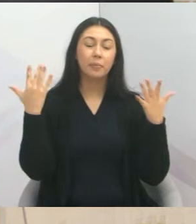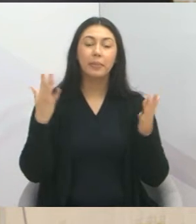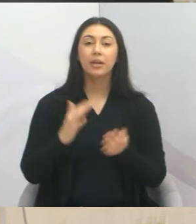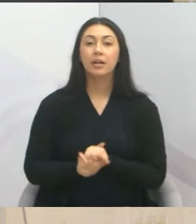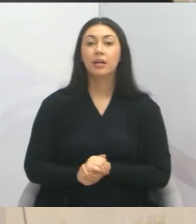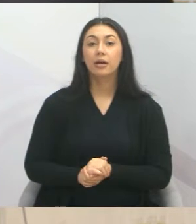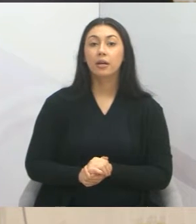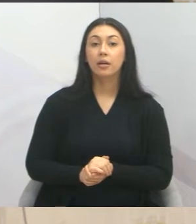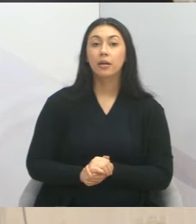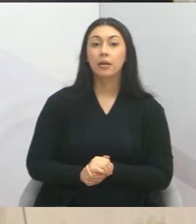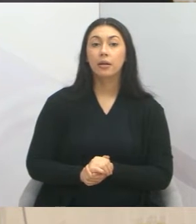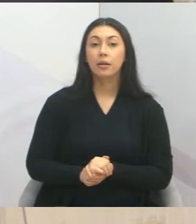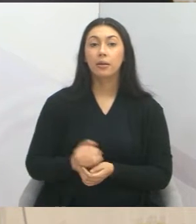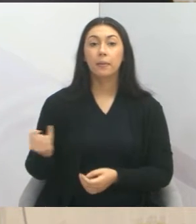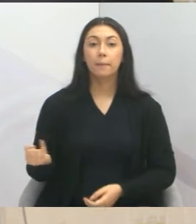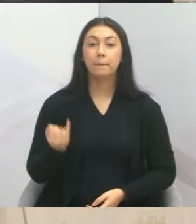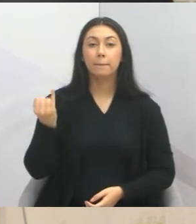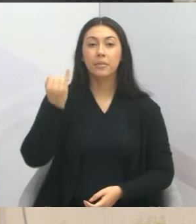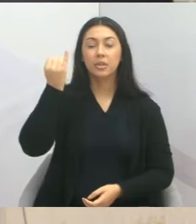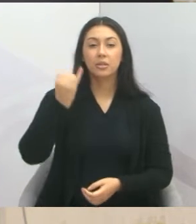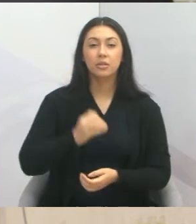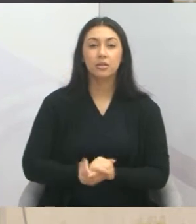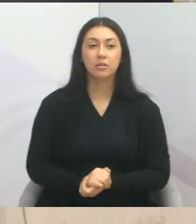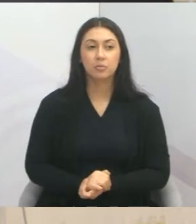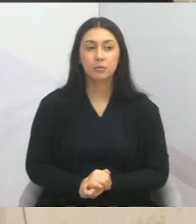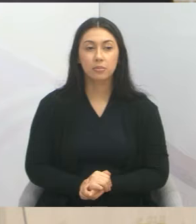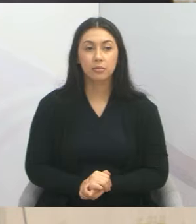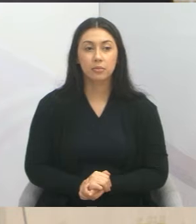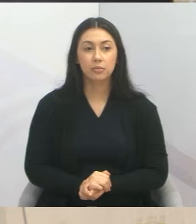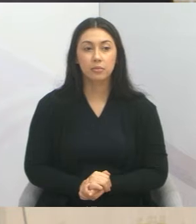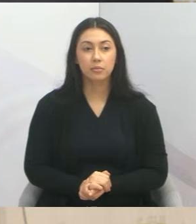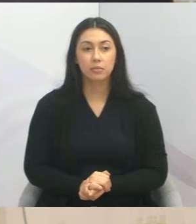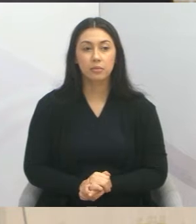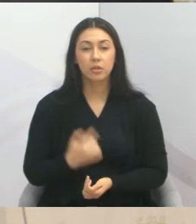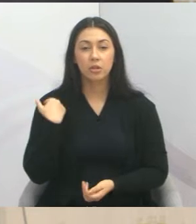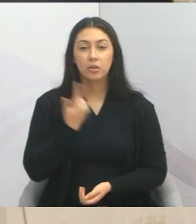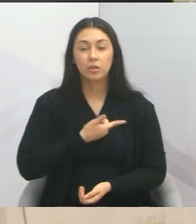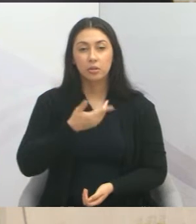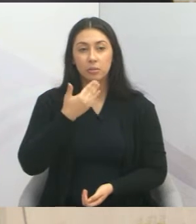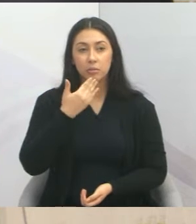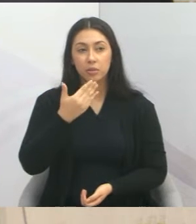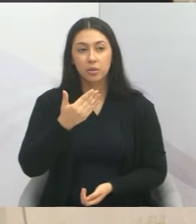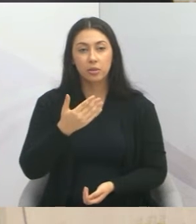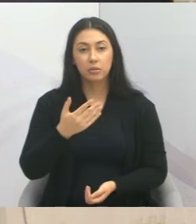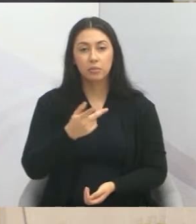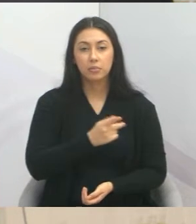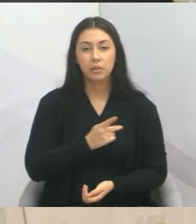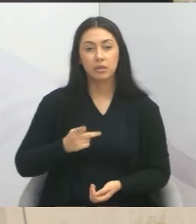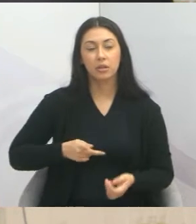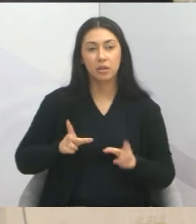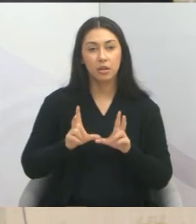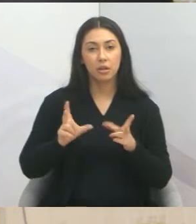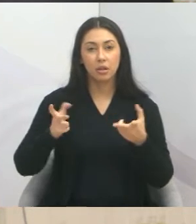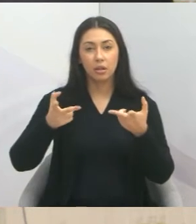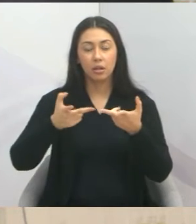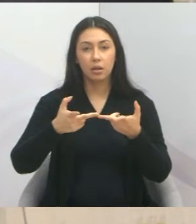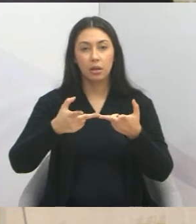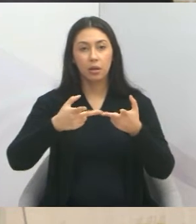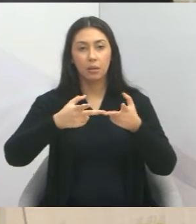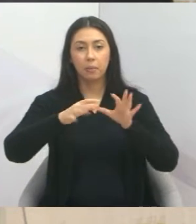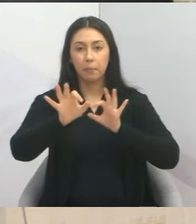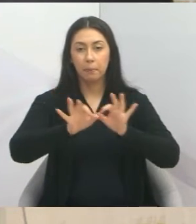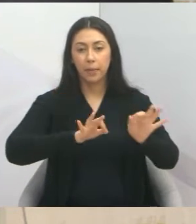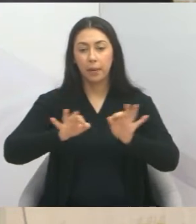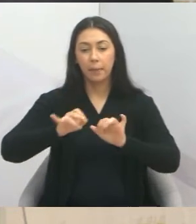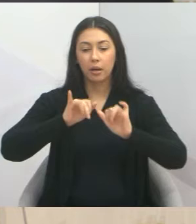dedicado a importante profissão feitos registro respeitosamente requeremos a presença casa que seja adotada a providência